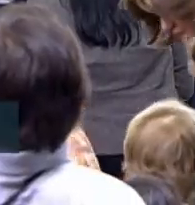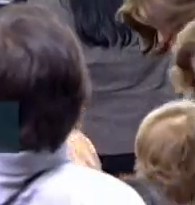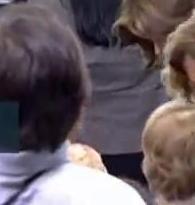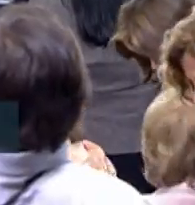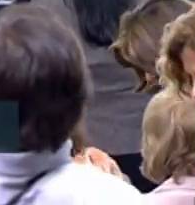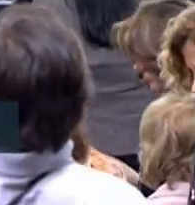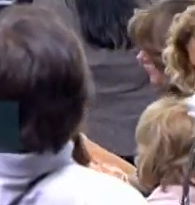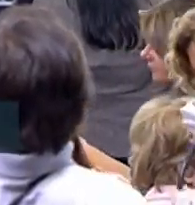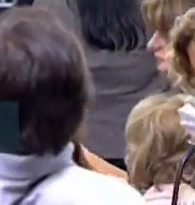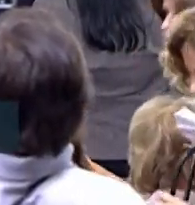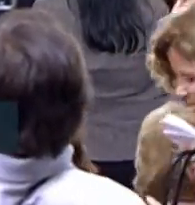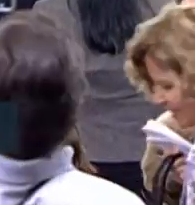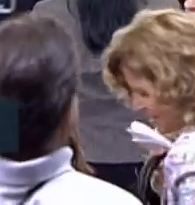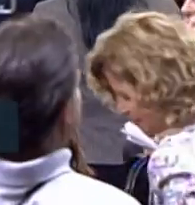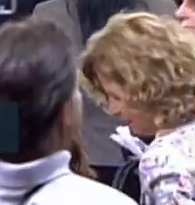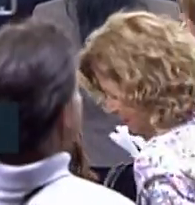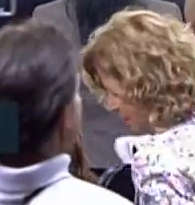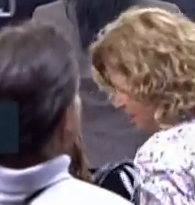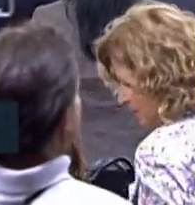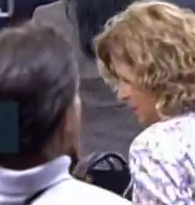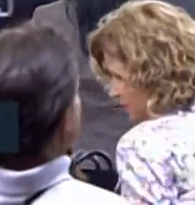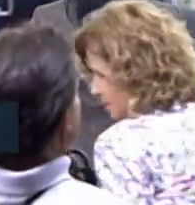E aí